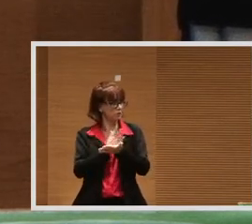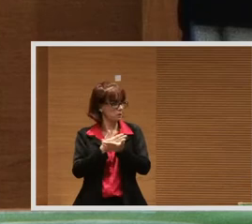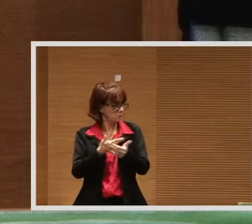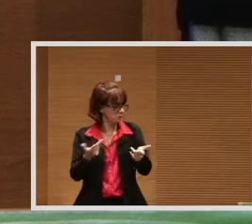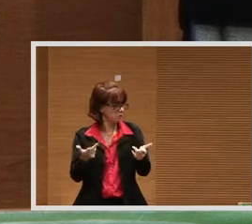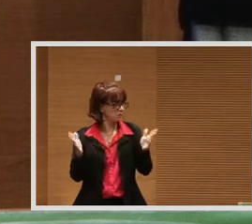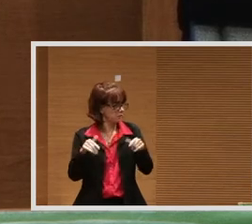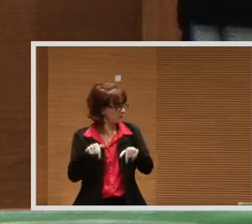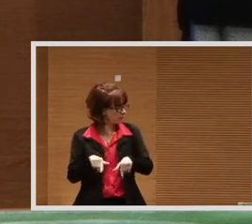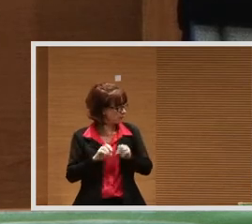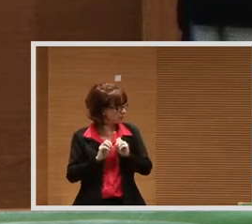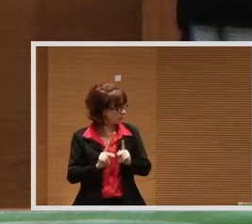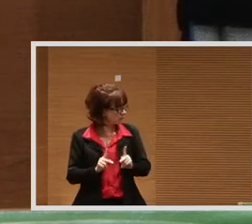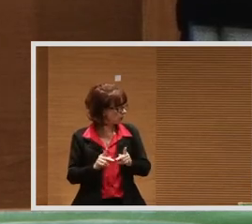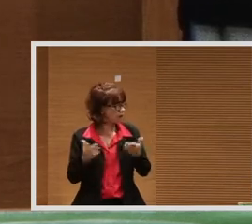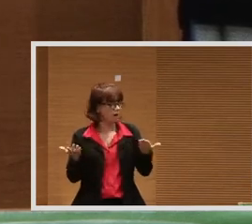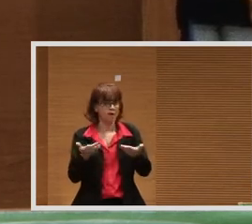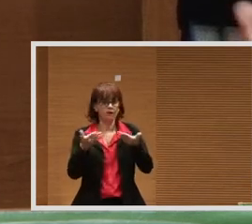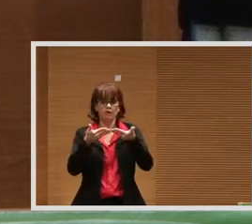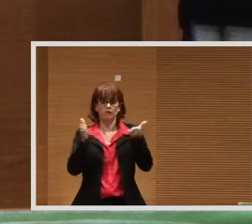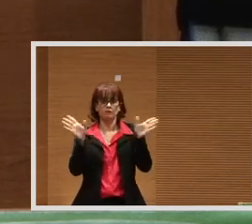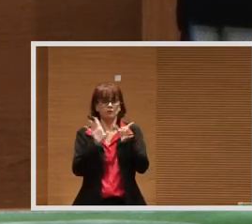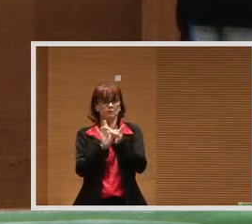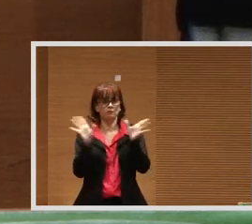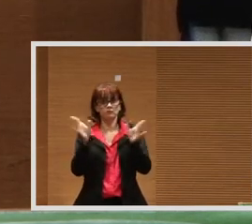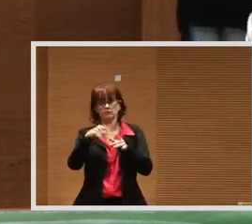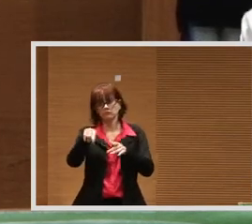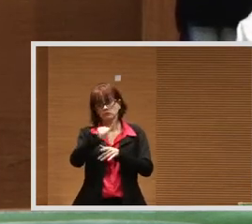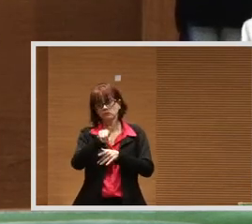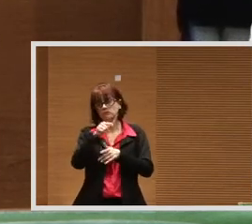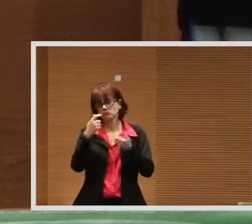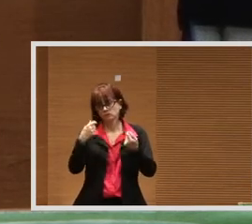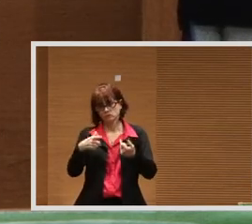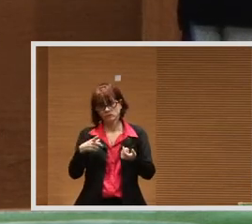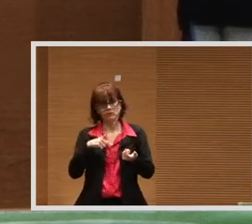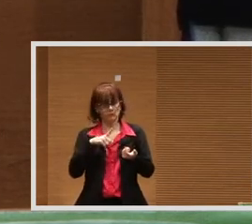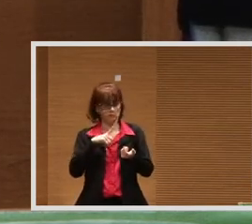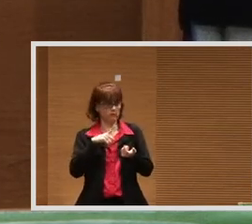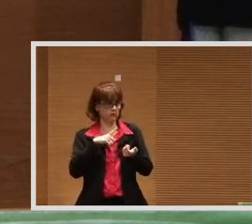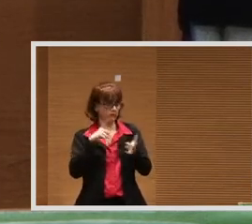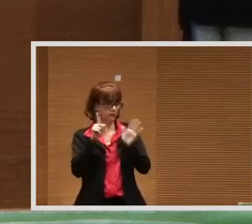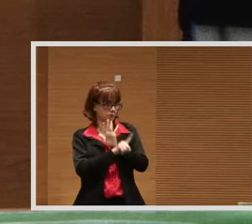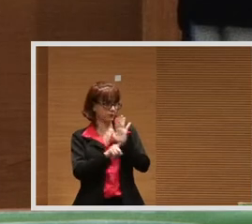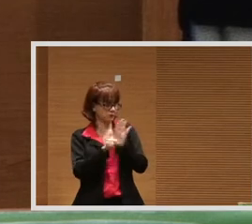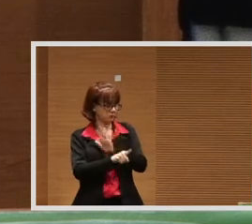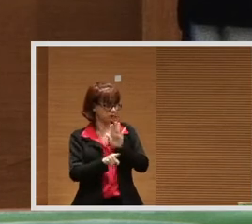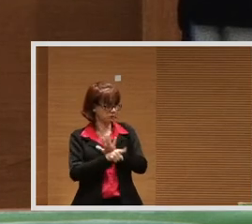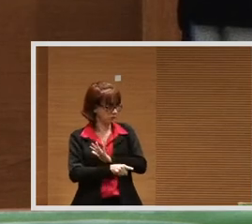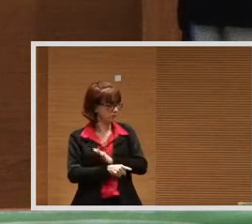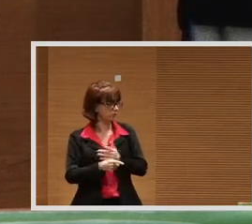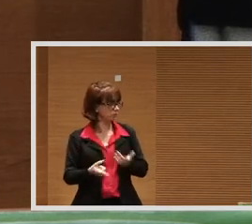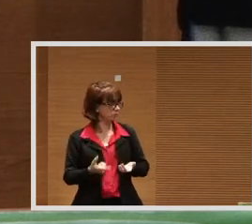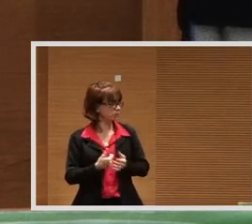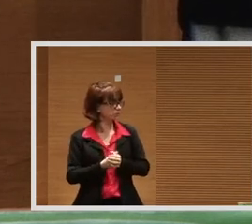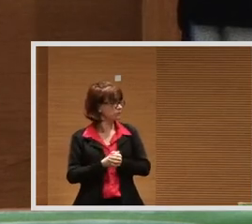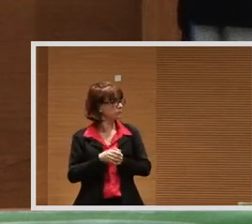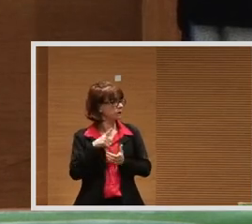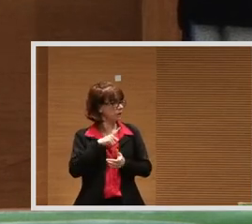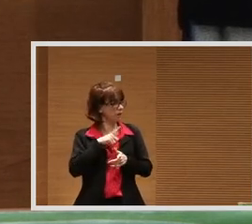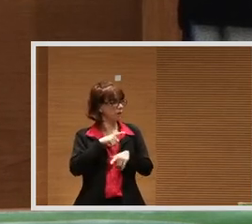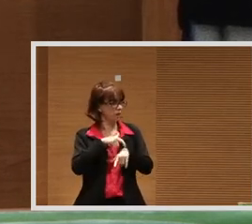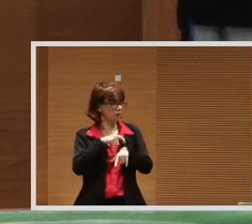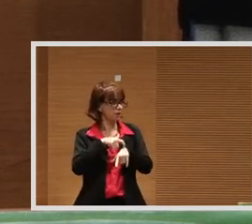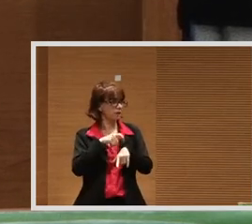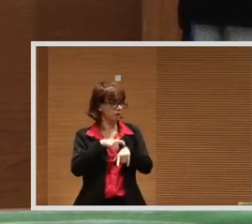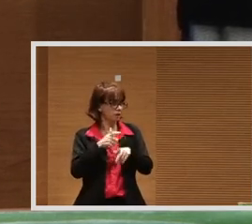Tá? Agora, queria abrir para vocês, que vocês devem ter bastante questões para fazer. Como temos um pouco de tempo,